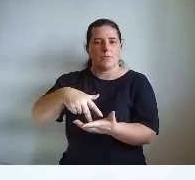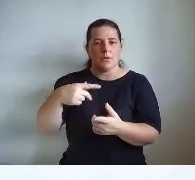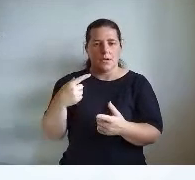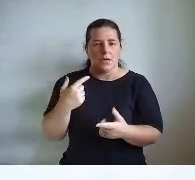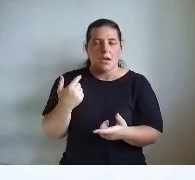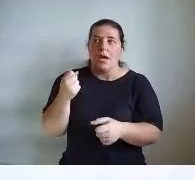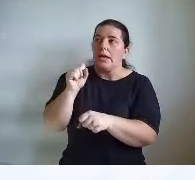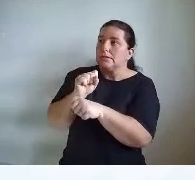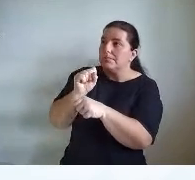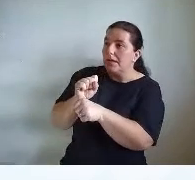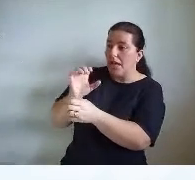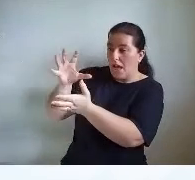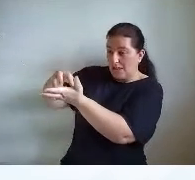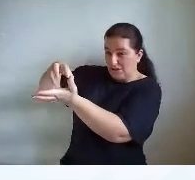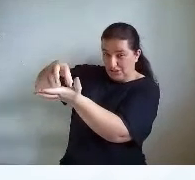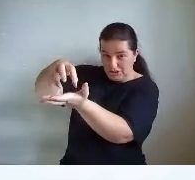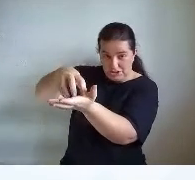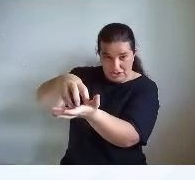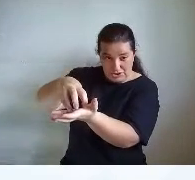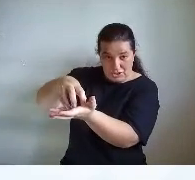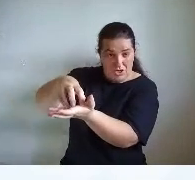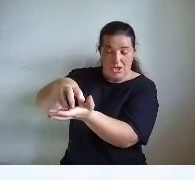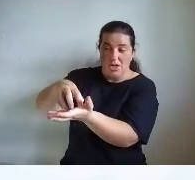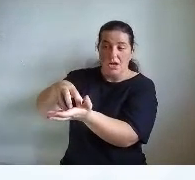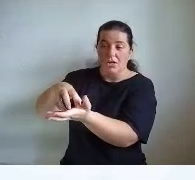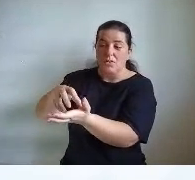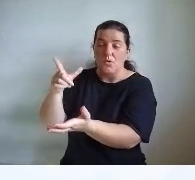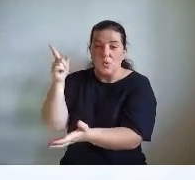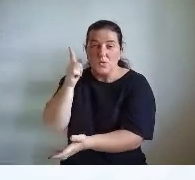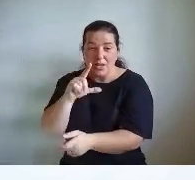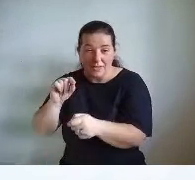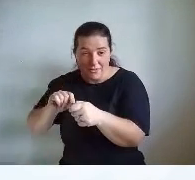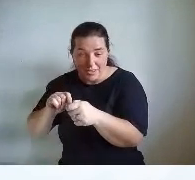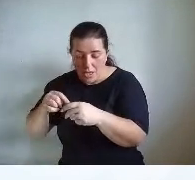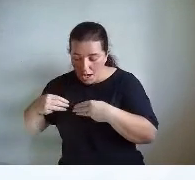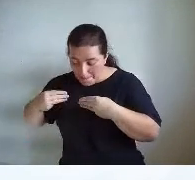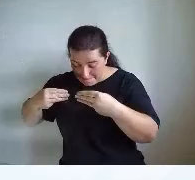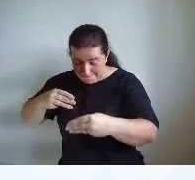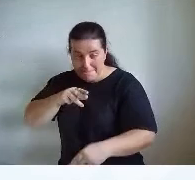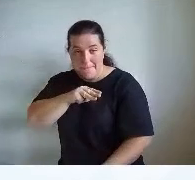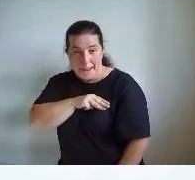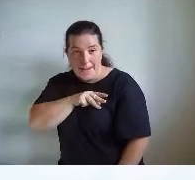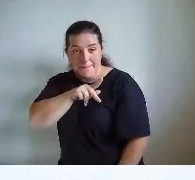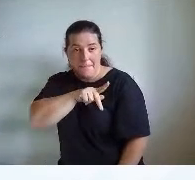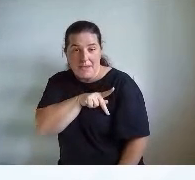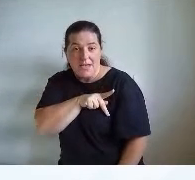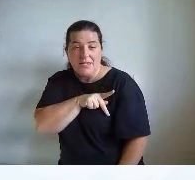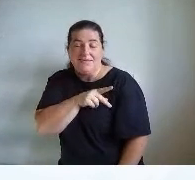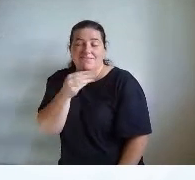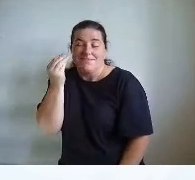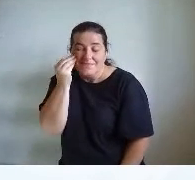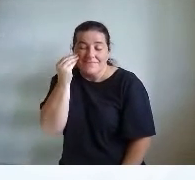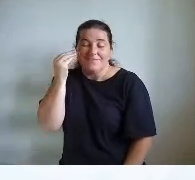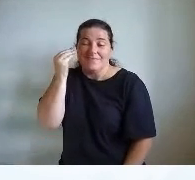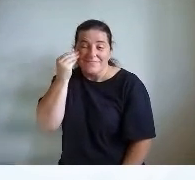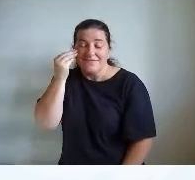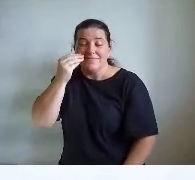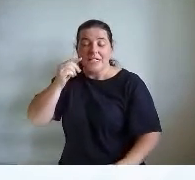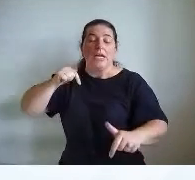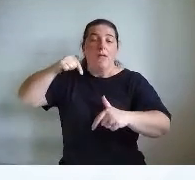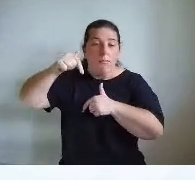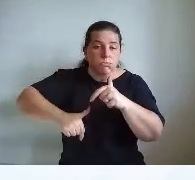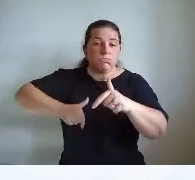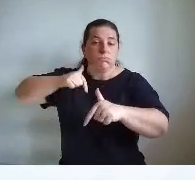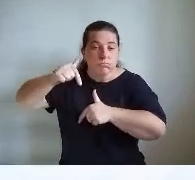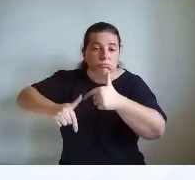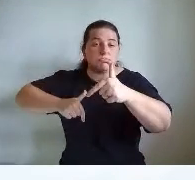façam isso, porque só as instituições também não dão conta. O Ministério do Trabalho tem feito o possível, né,